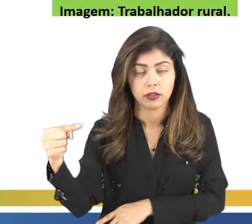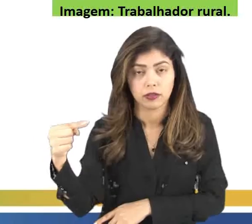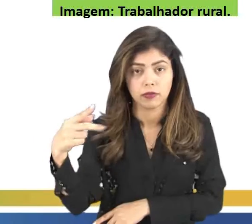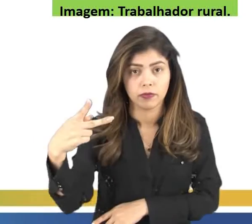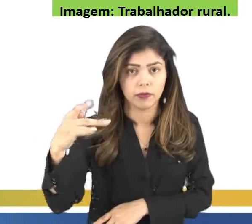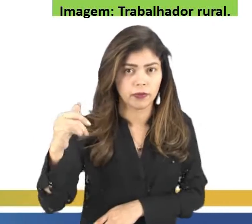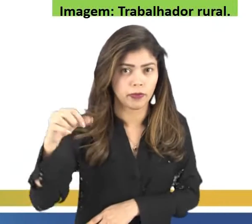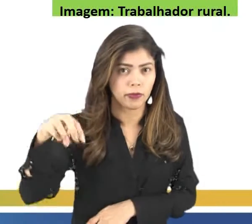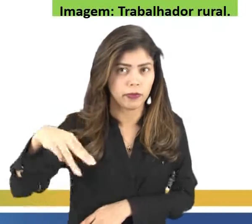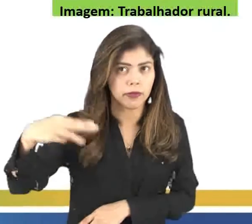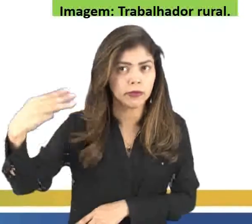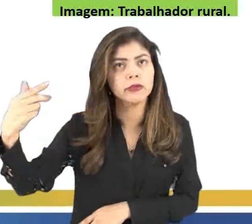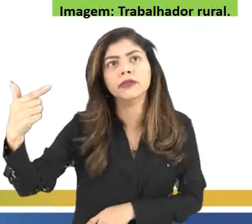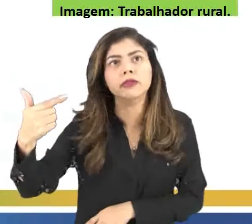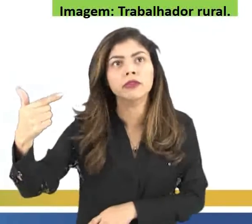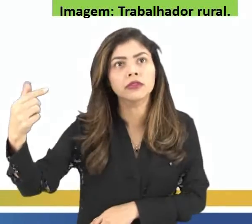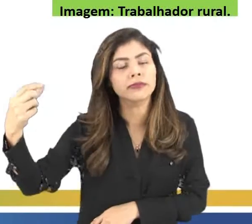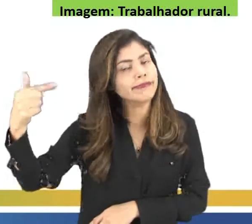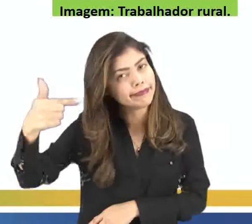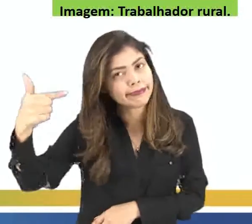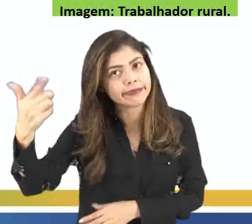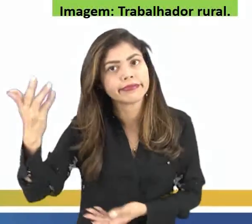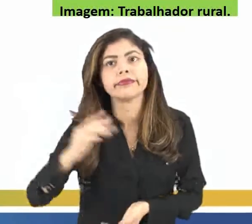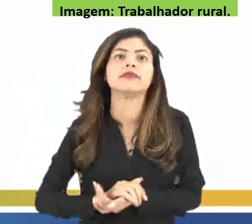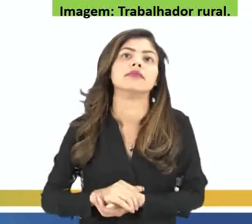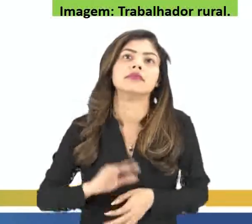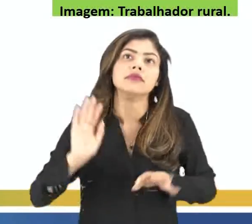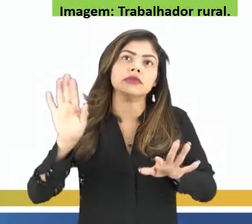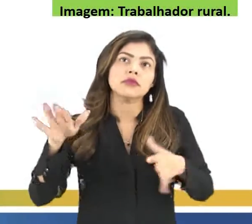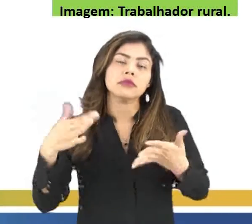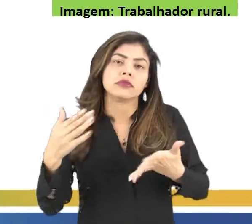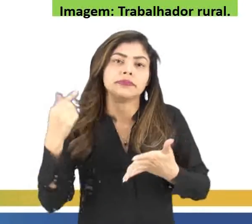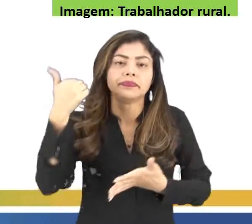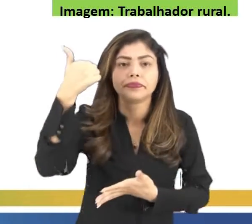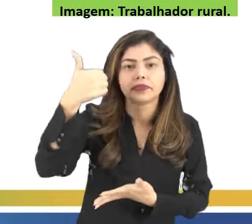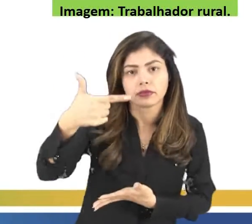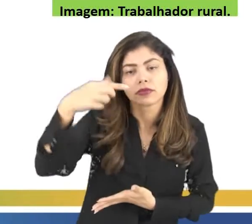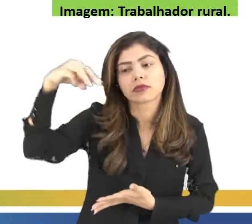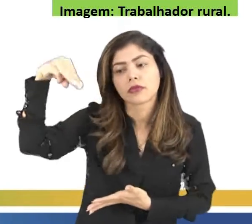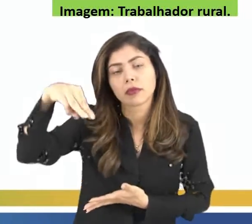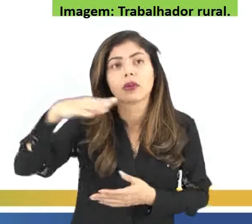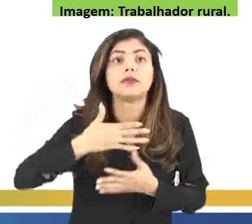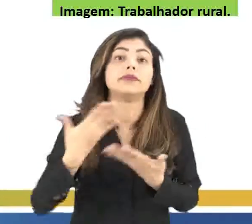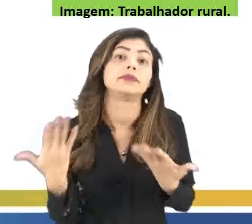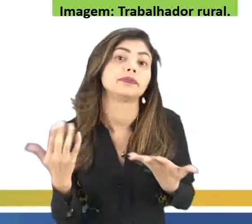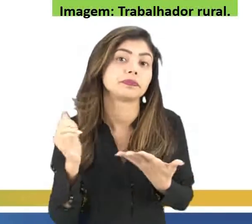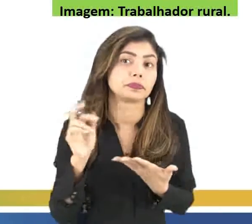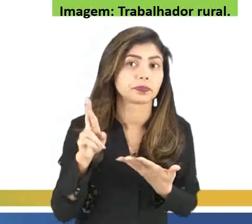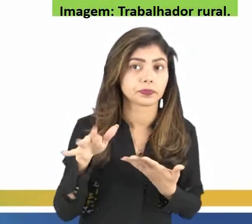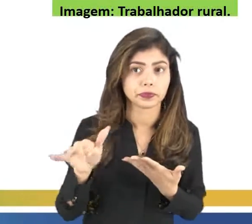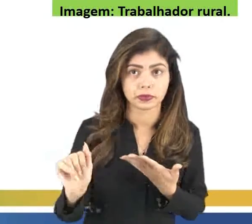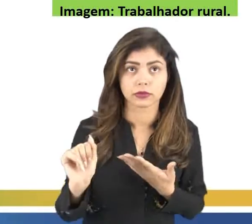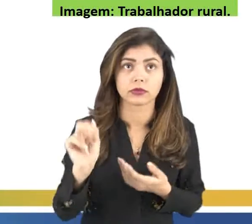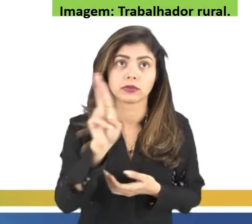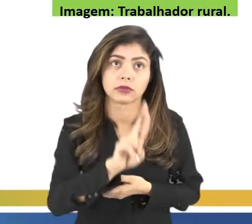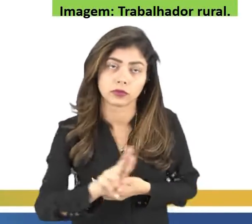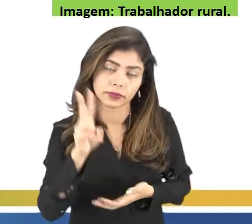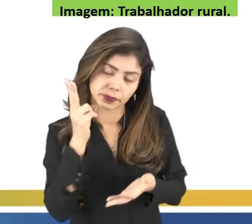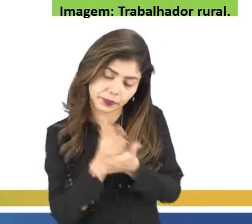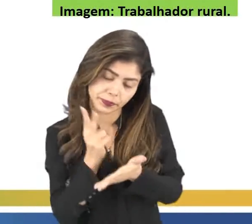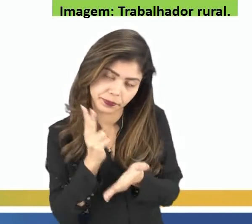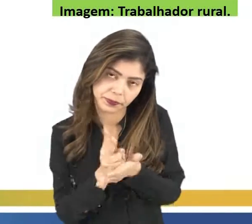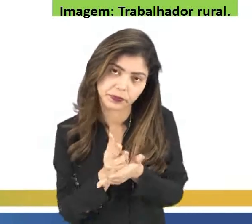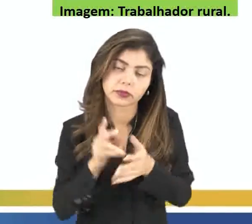quadrados. E o terreno maior, né, cujo raio é de 12 metros? Qual seria a área dele? Utilizando o